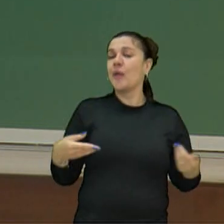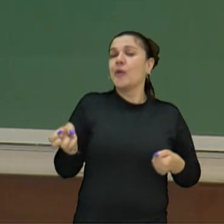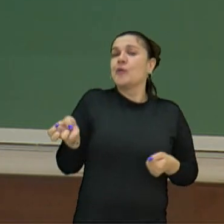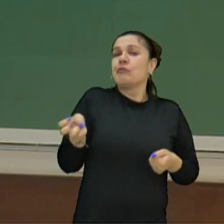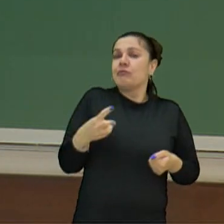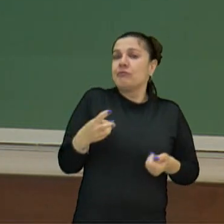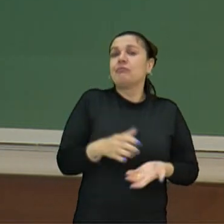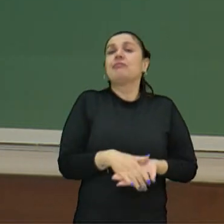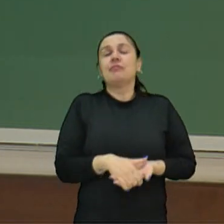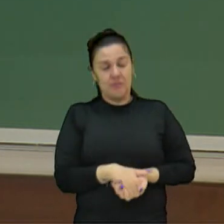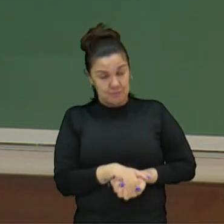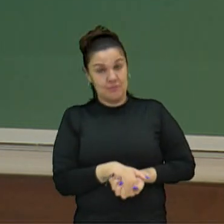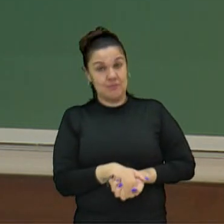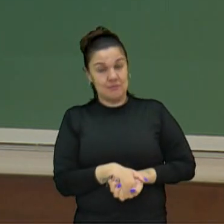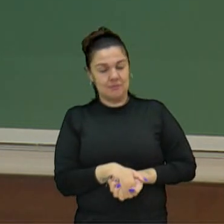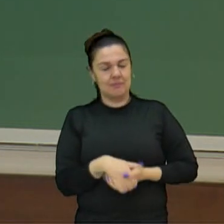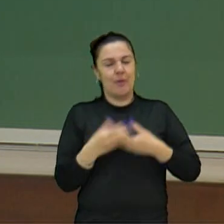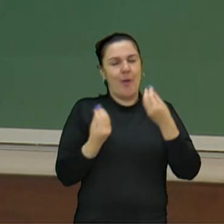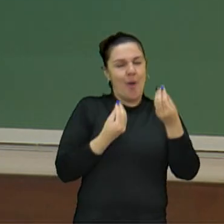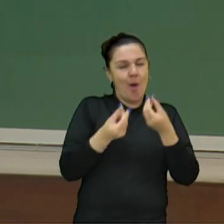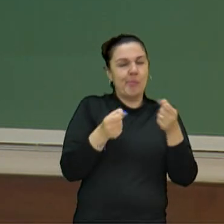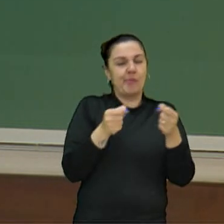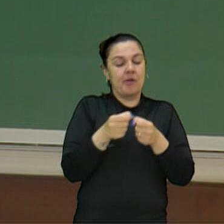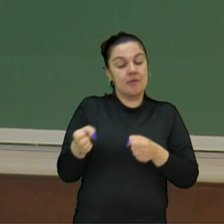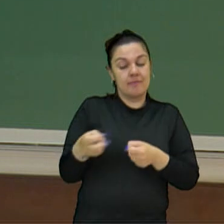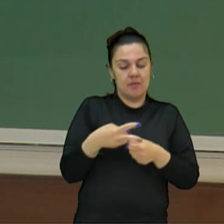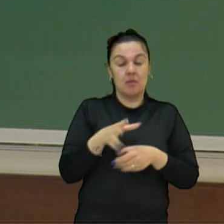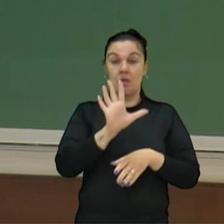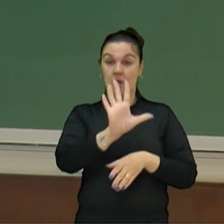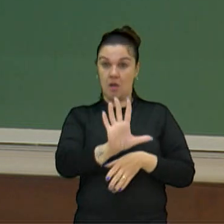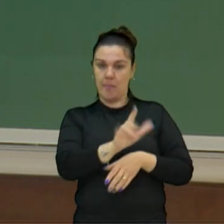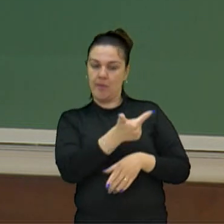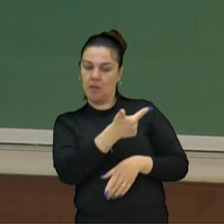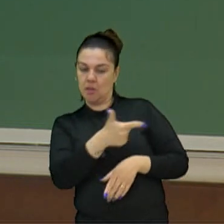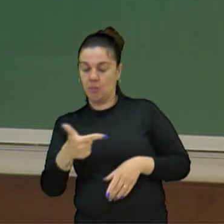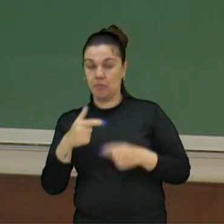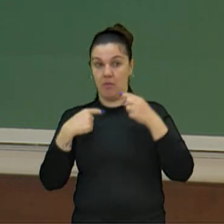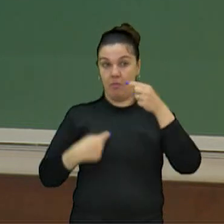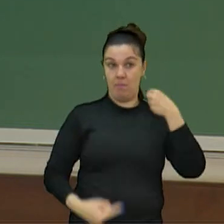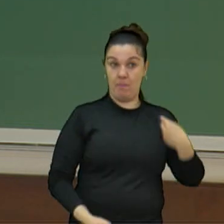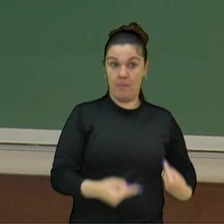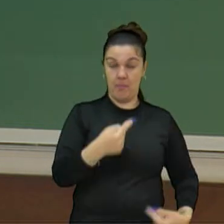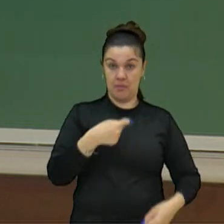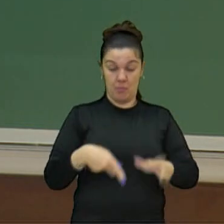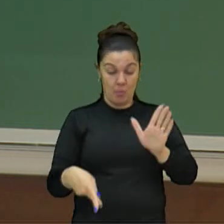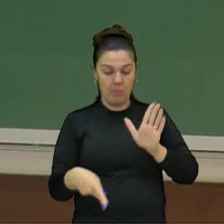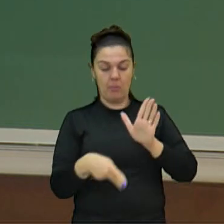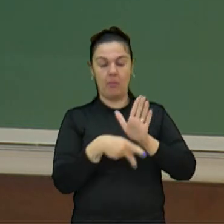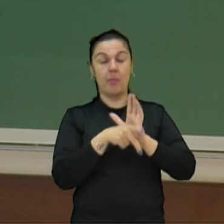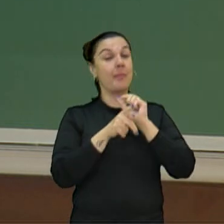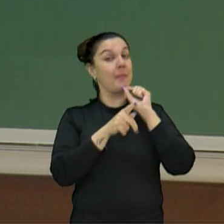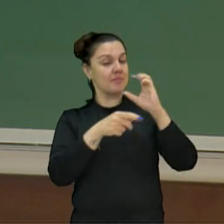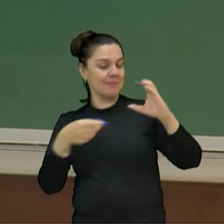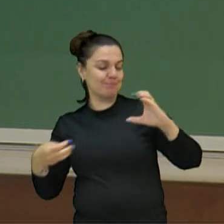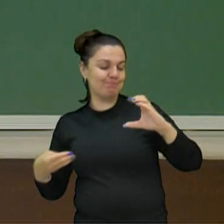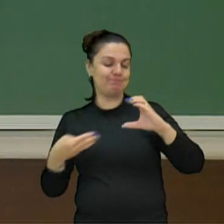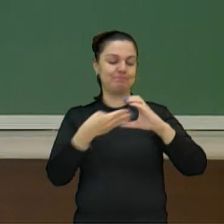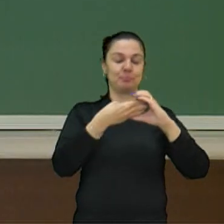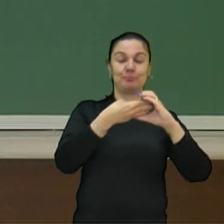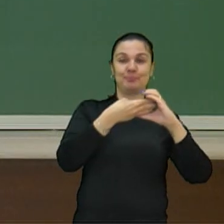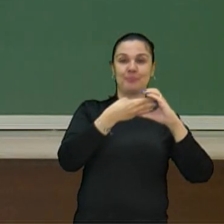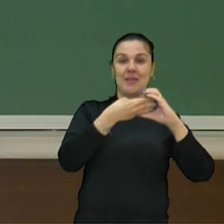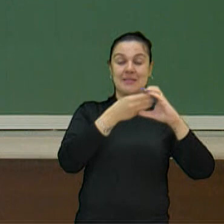vocês no slide anterior a respeito do metabolismo. O vírus não tem metabolismo próprio. Ele precisa, então, entrar dentro de uma célula hospedeira, porque ele